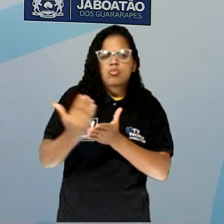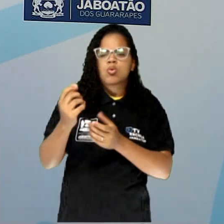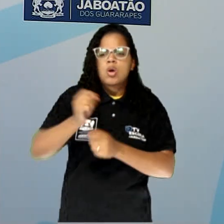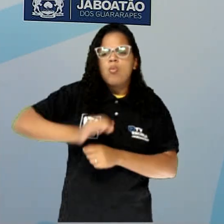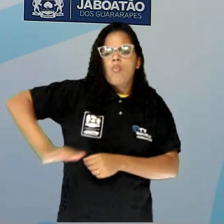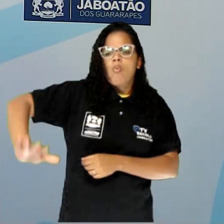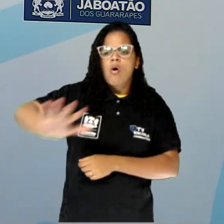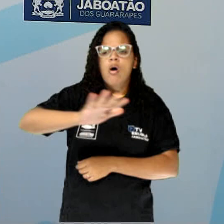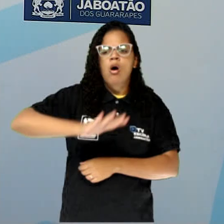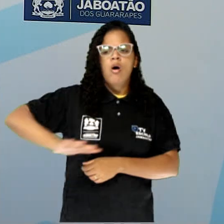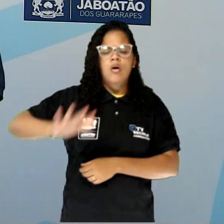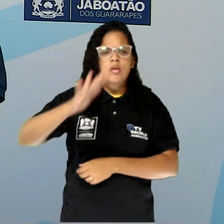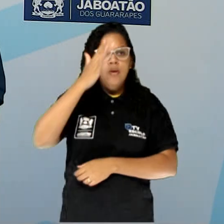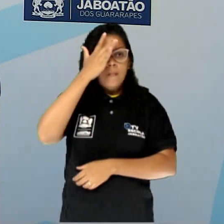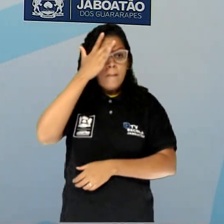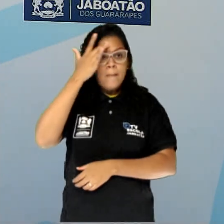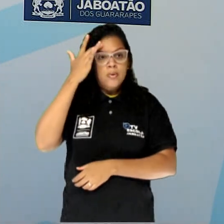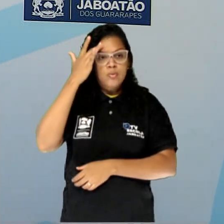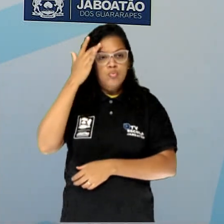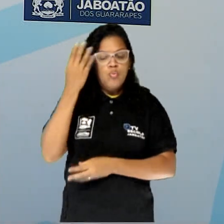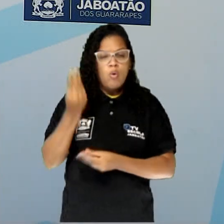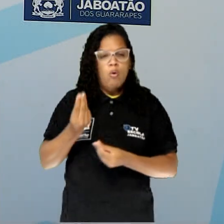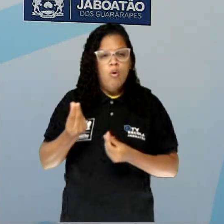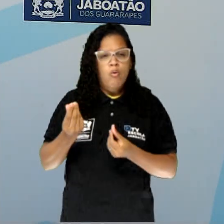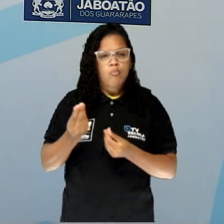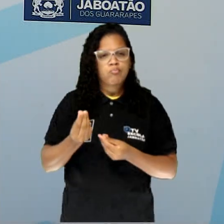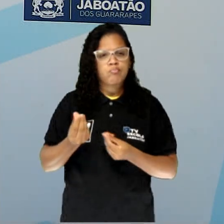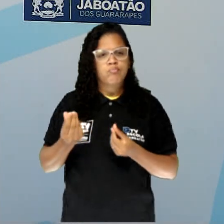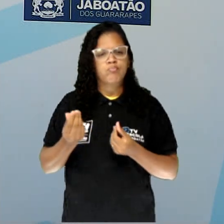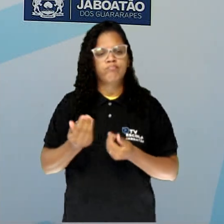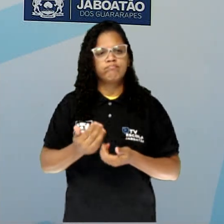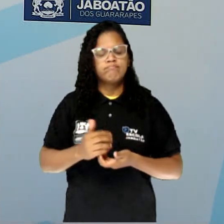pessoas, como é que chama? Eles